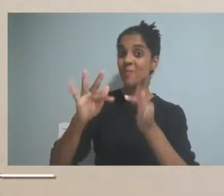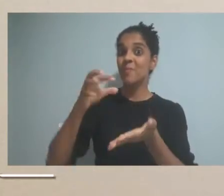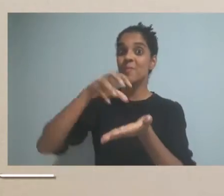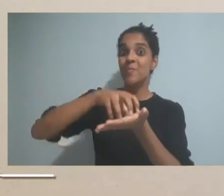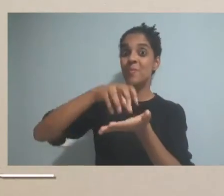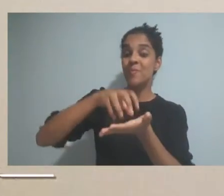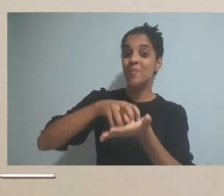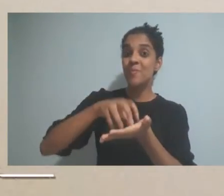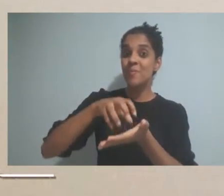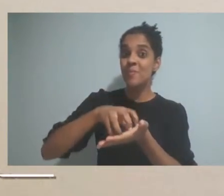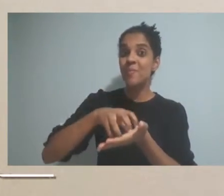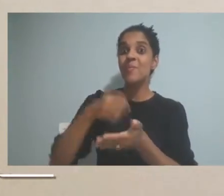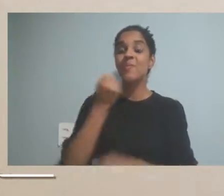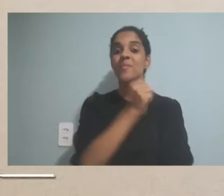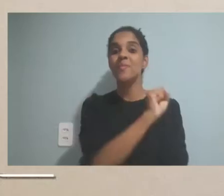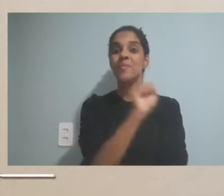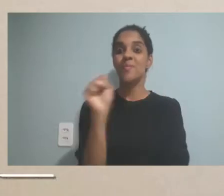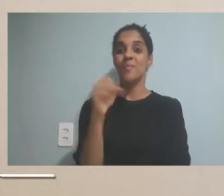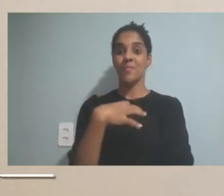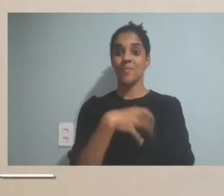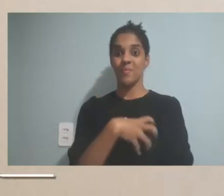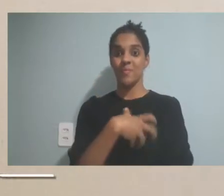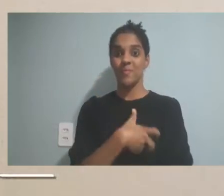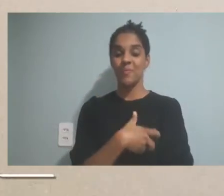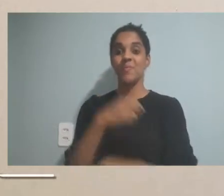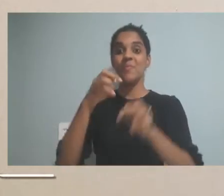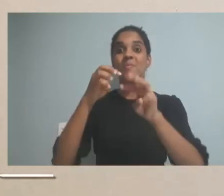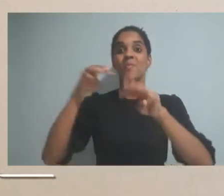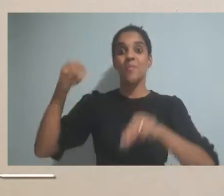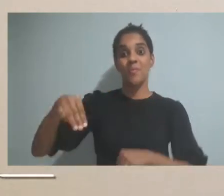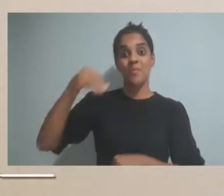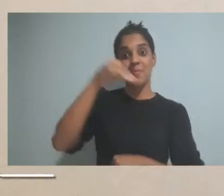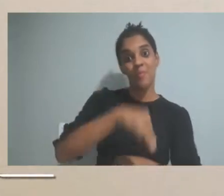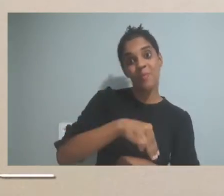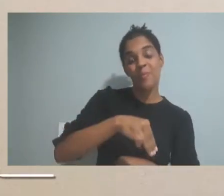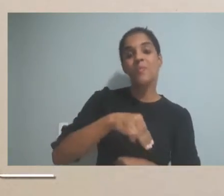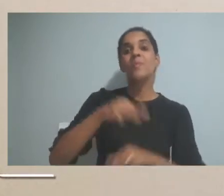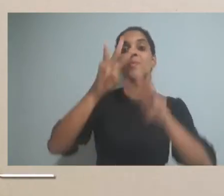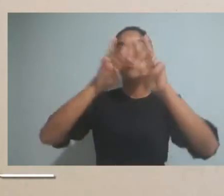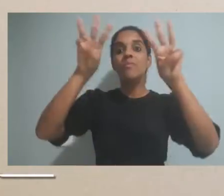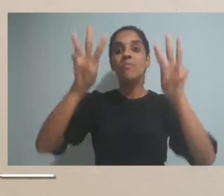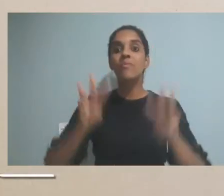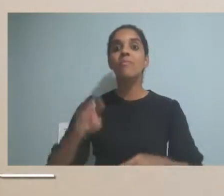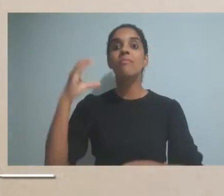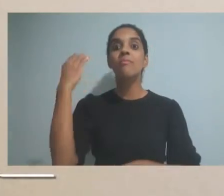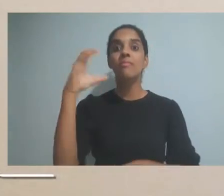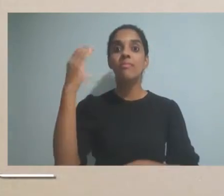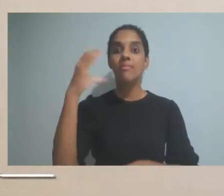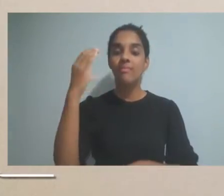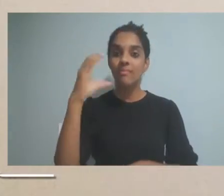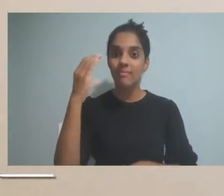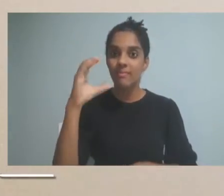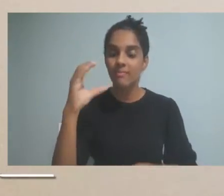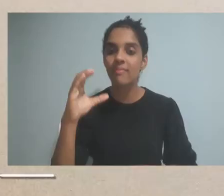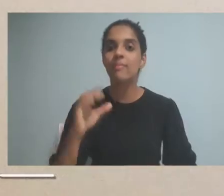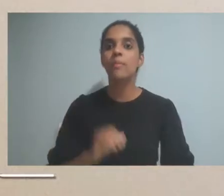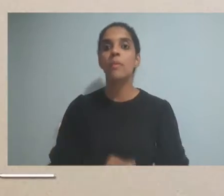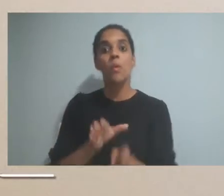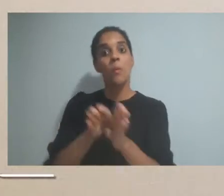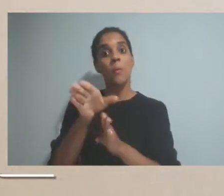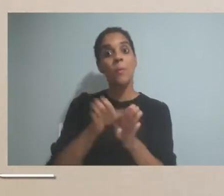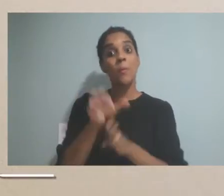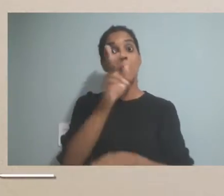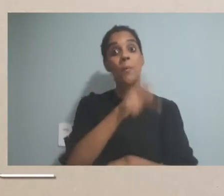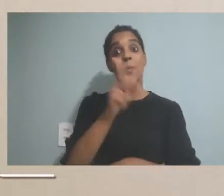Campus Salgueiro, e monitor do Museu de Ciências, professor Antônio Carneiro, sob a orientação do